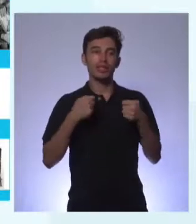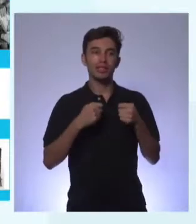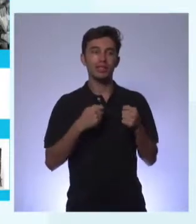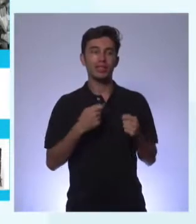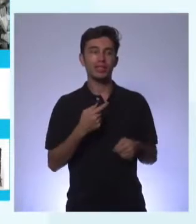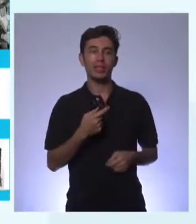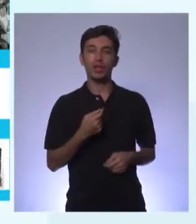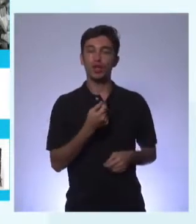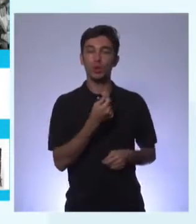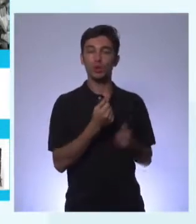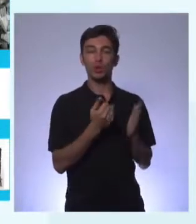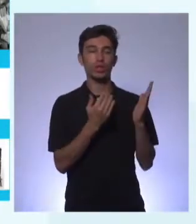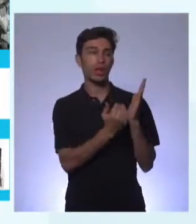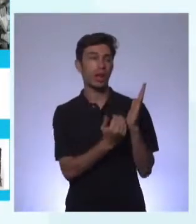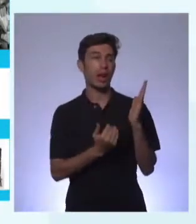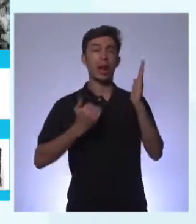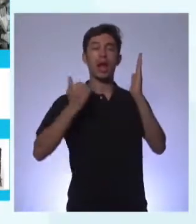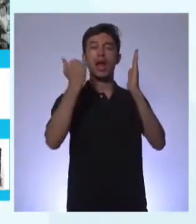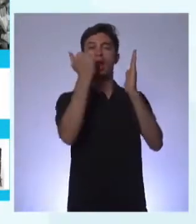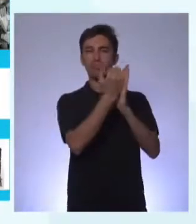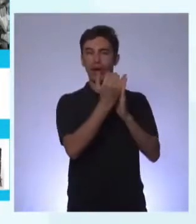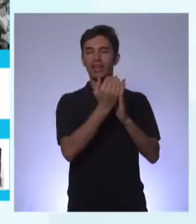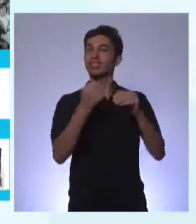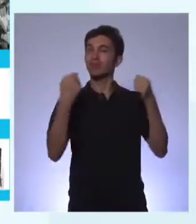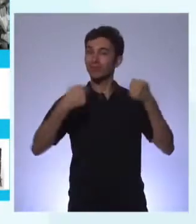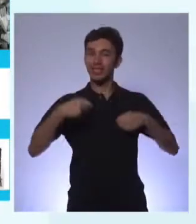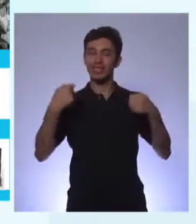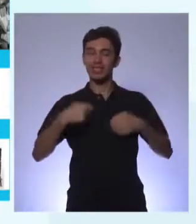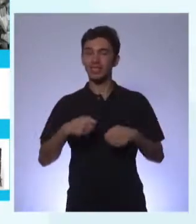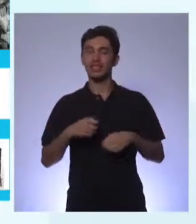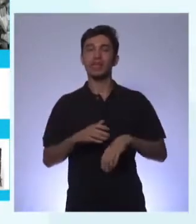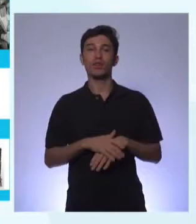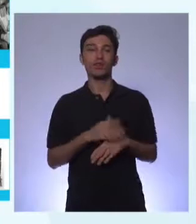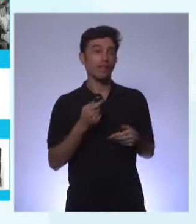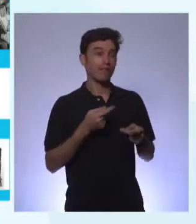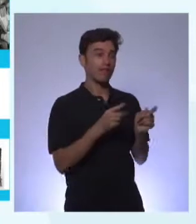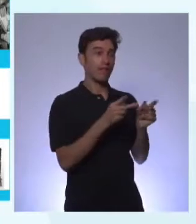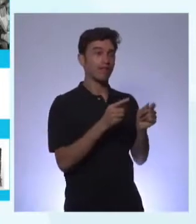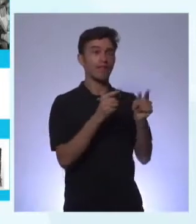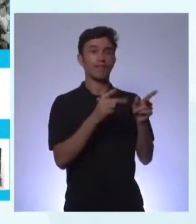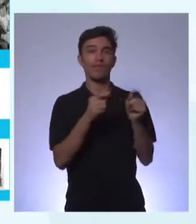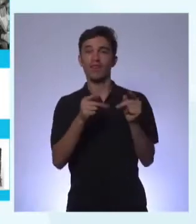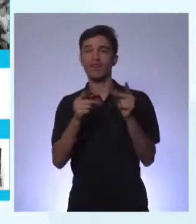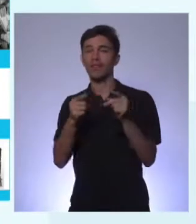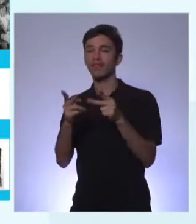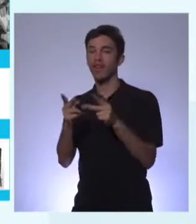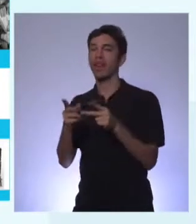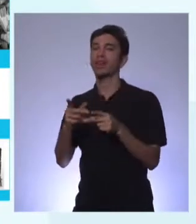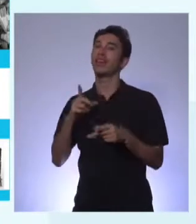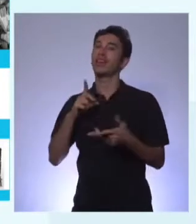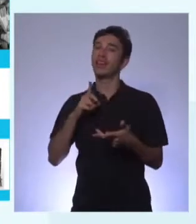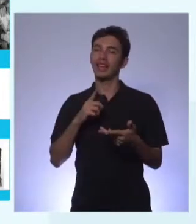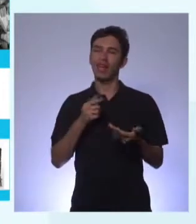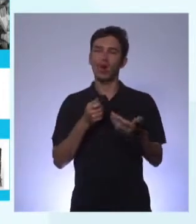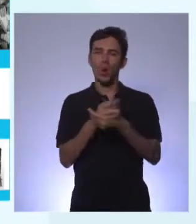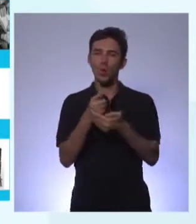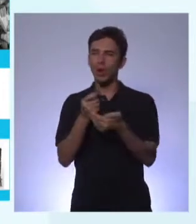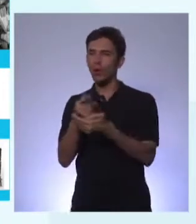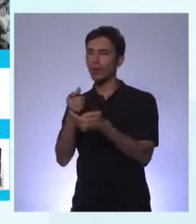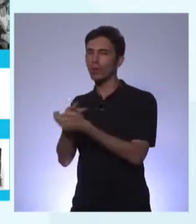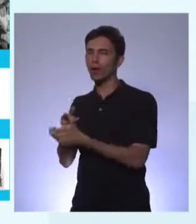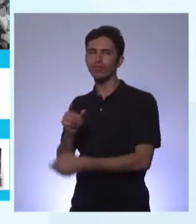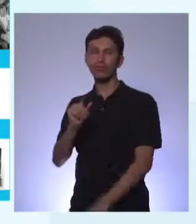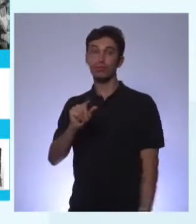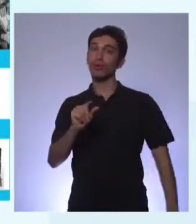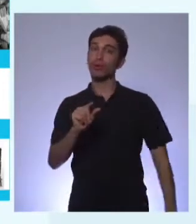e não um déficit. Ou seja, você precisa vender mais do que comprar.